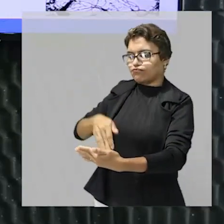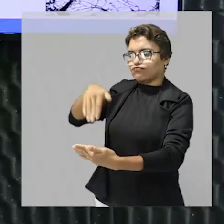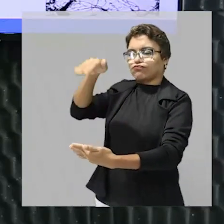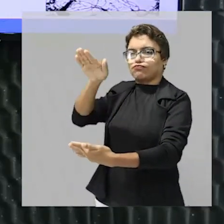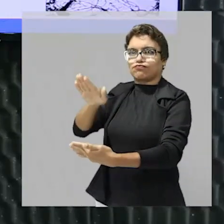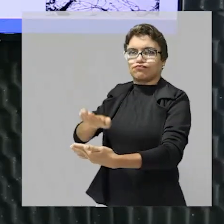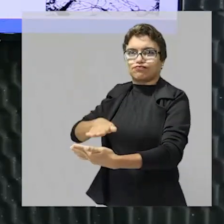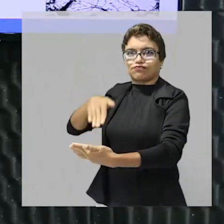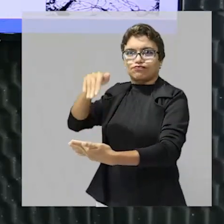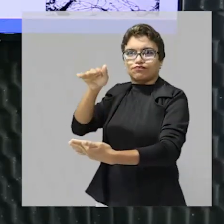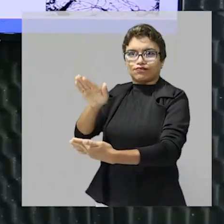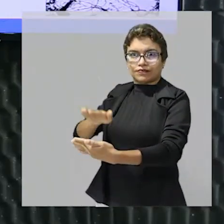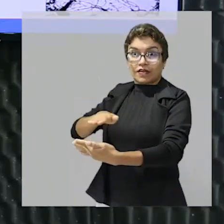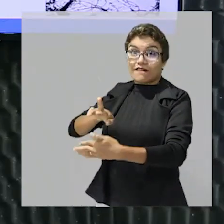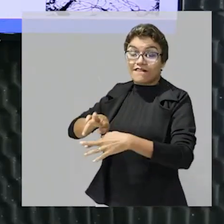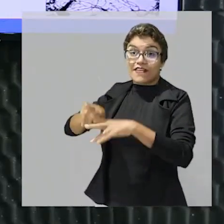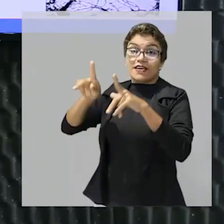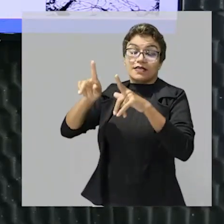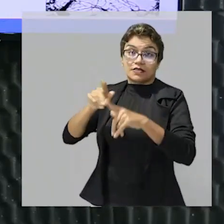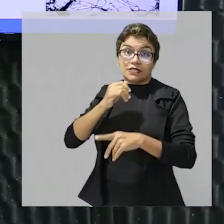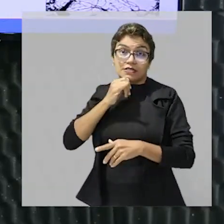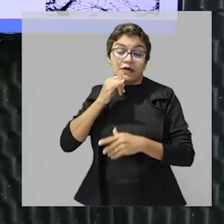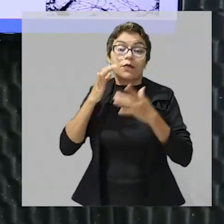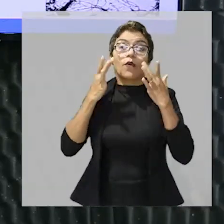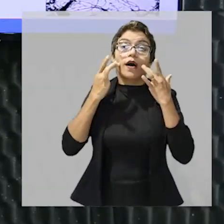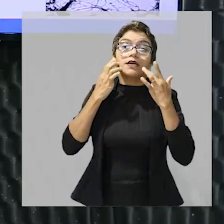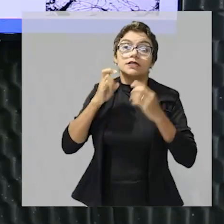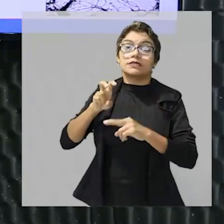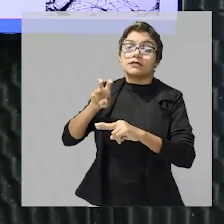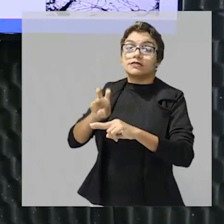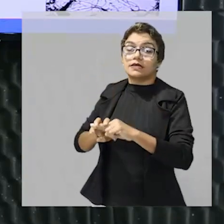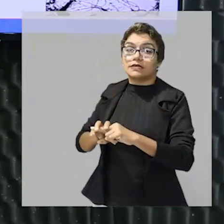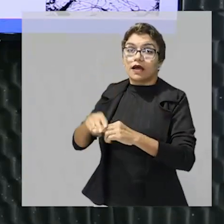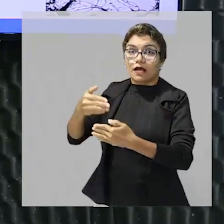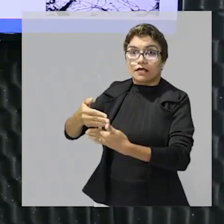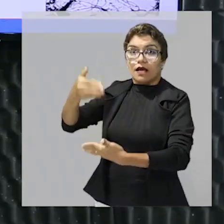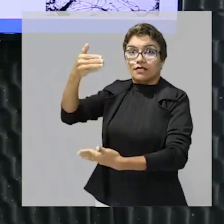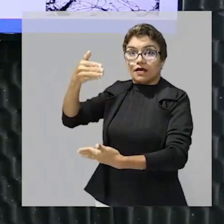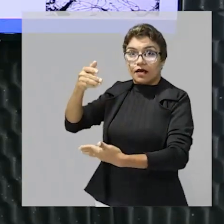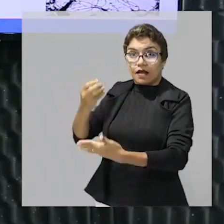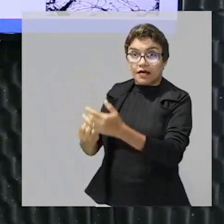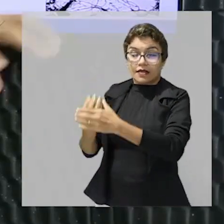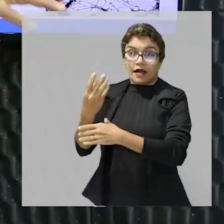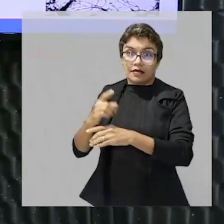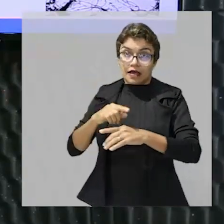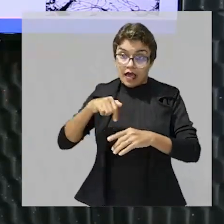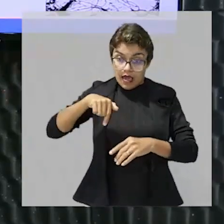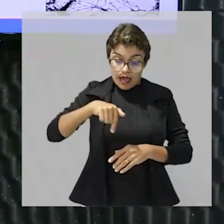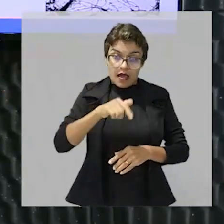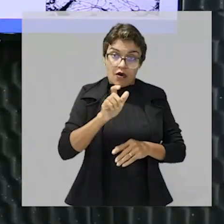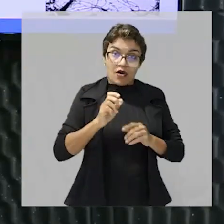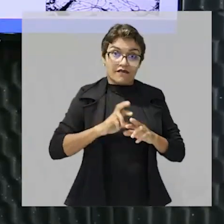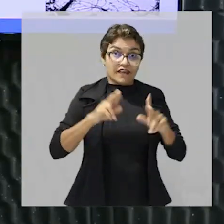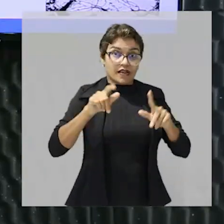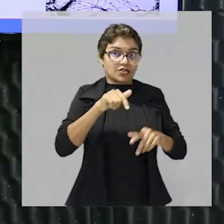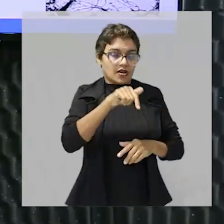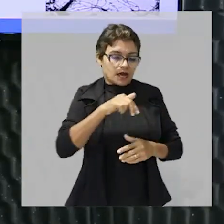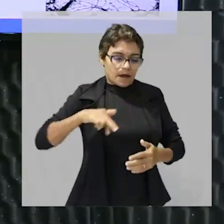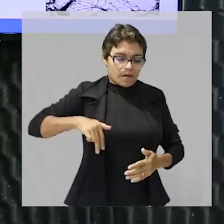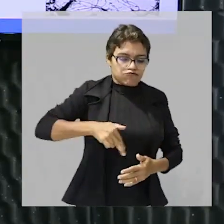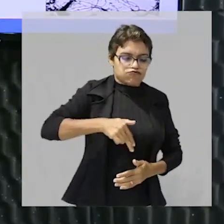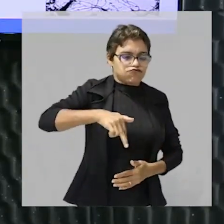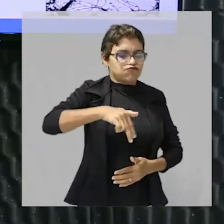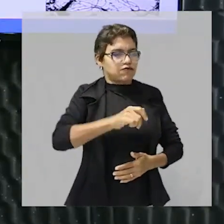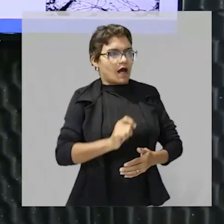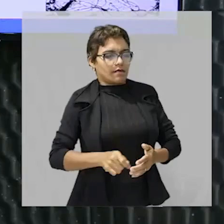pintor fica sentado, o artista fica sentado, enquanto a tela vai sendo criada. No caso dele, ele se movimenta o tempo todo pela tela